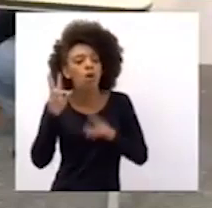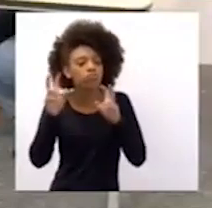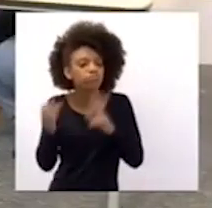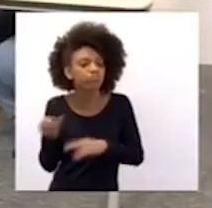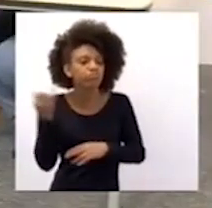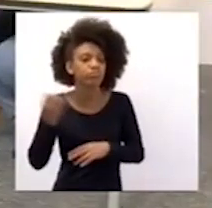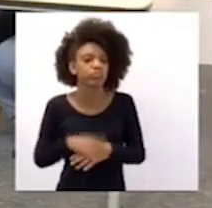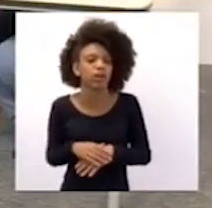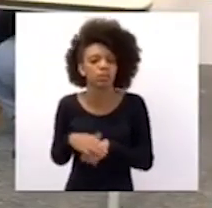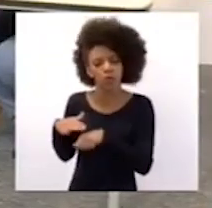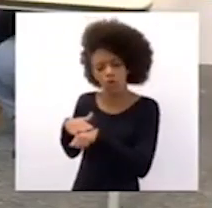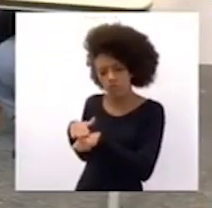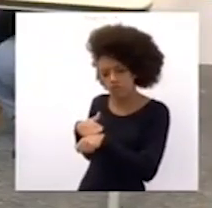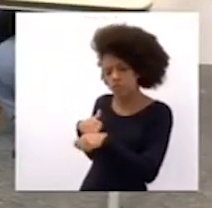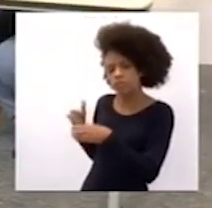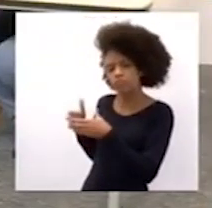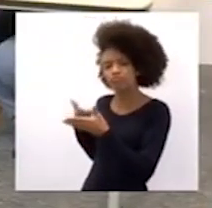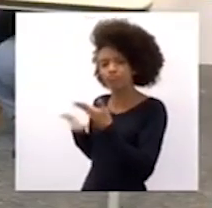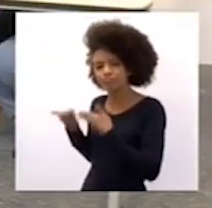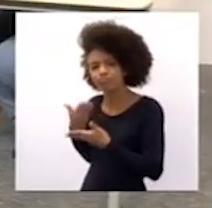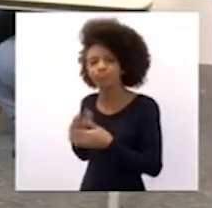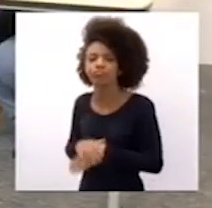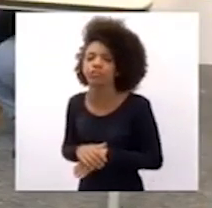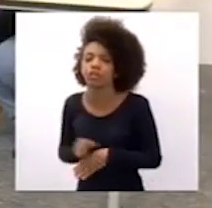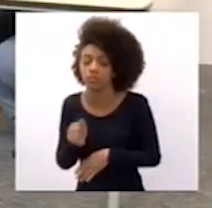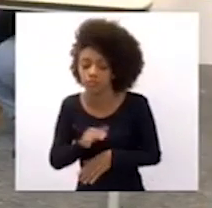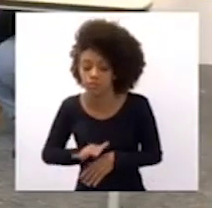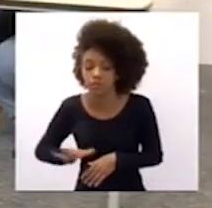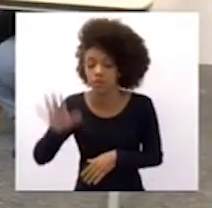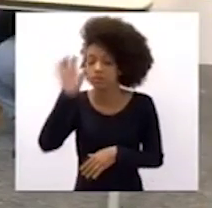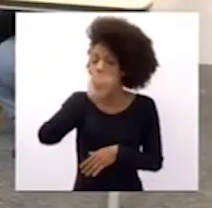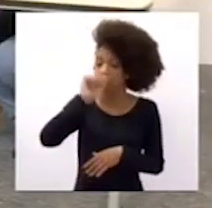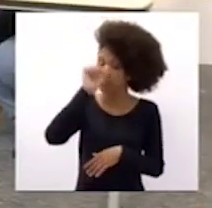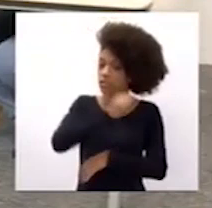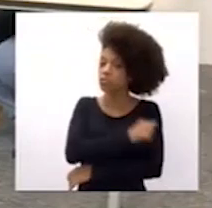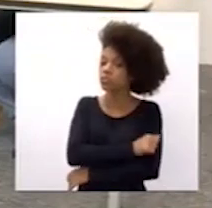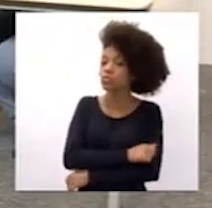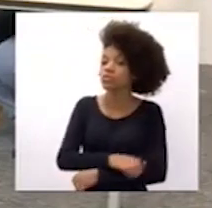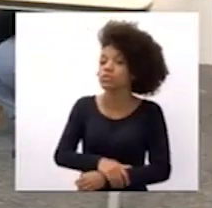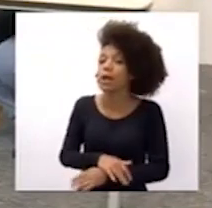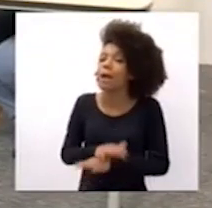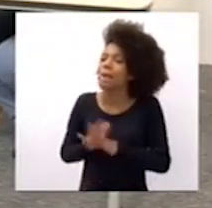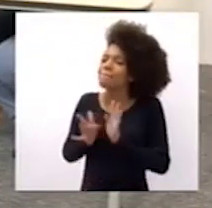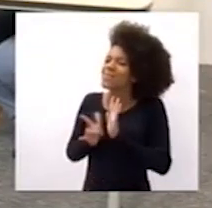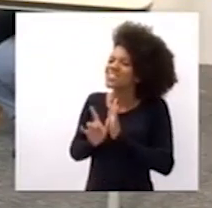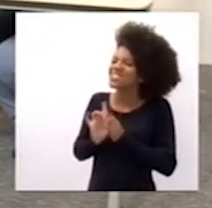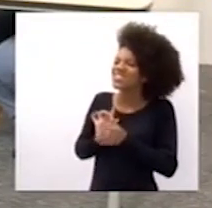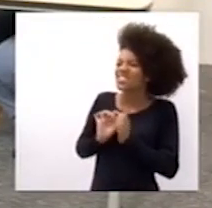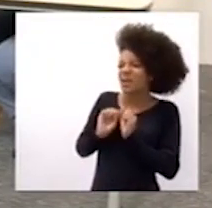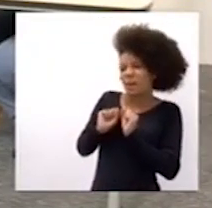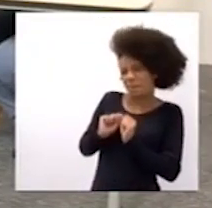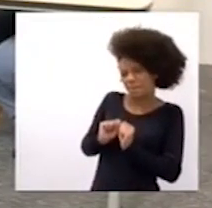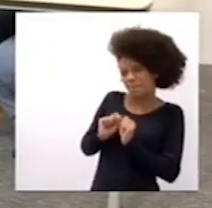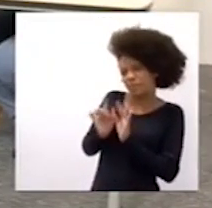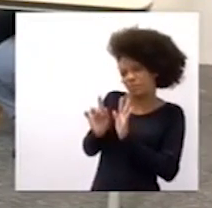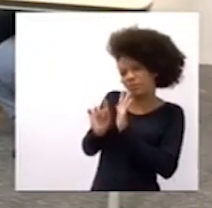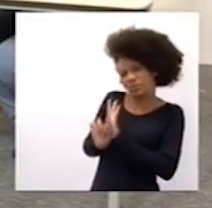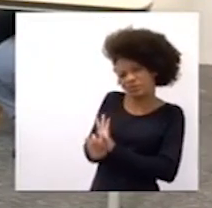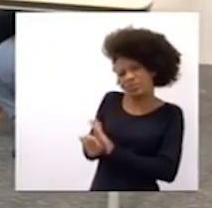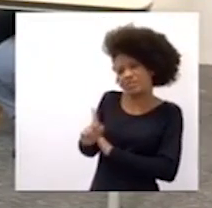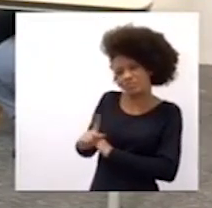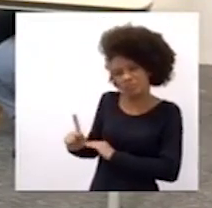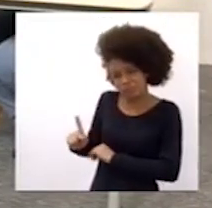dessa conversa que a gente está tendo aqui sobre os espaços de aprendizagem com os nossos alunos? Mas antes disso, eu poderia fazer mais uma pergunta para